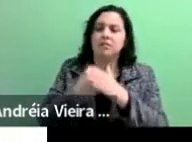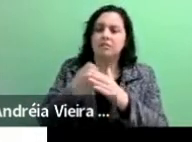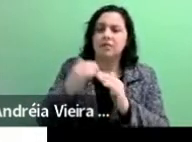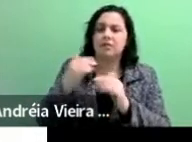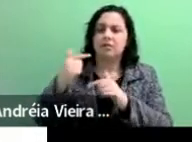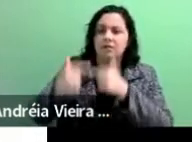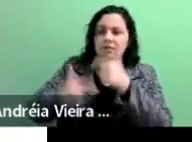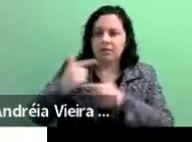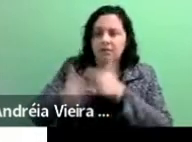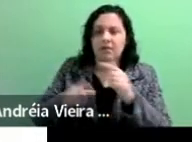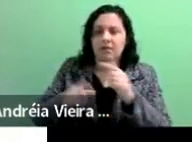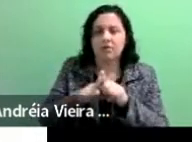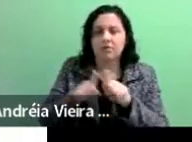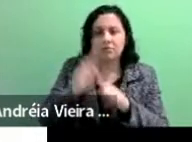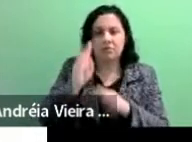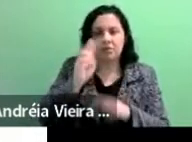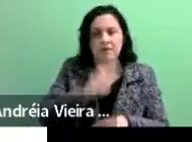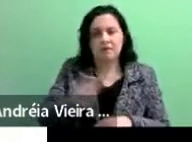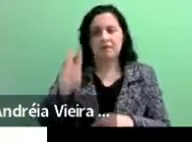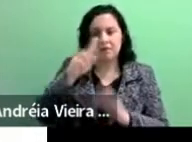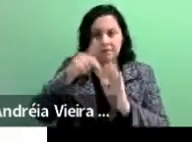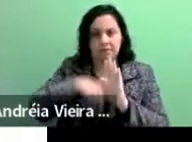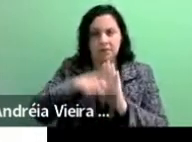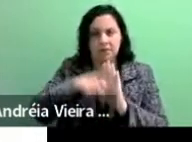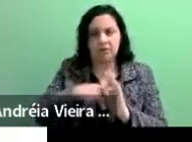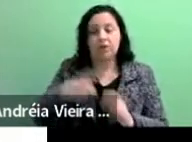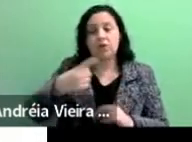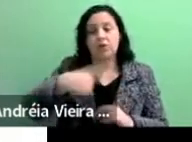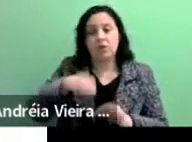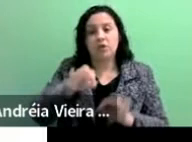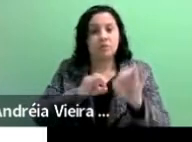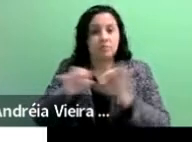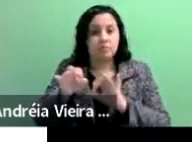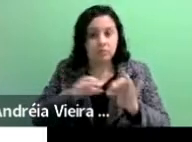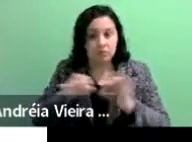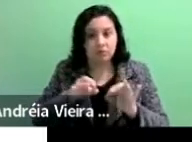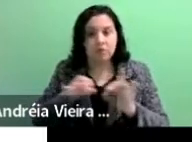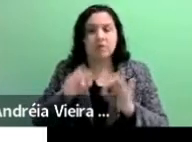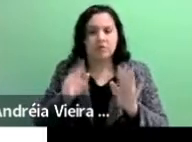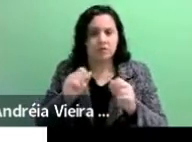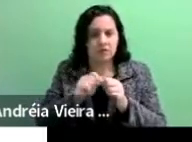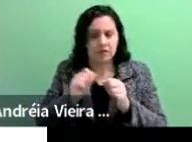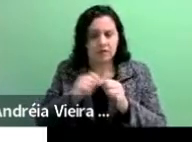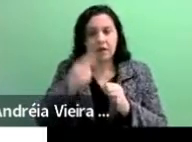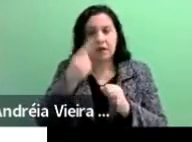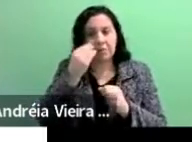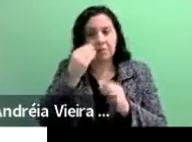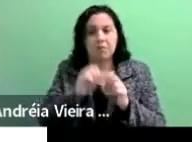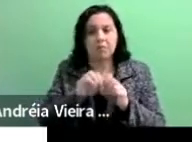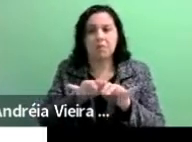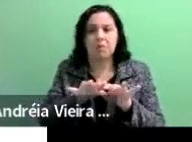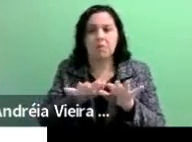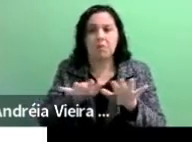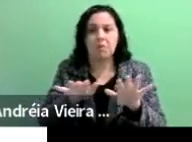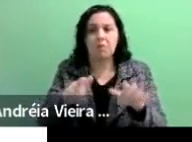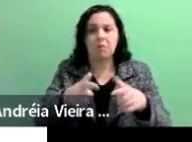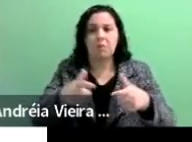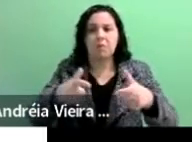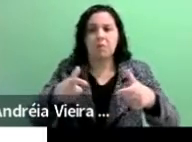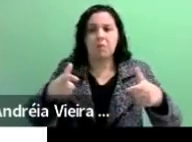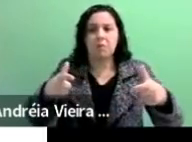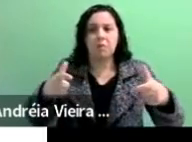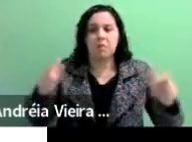prospectar projetos. Esse é um programa que a gente já vem fazendo. A ideia é expandir esse programa nos próximos